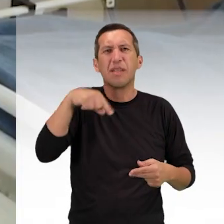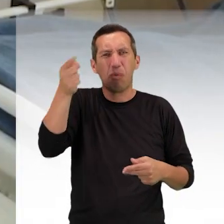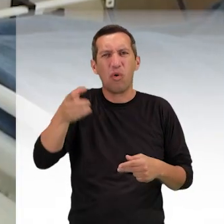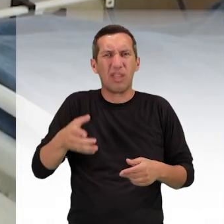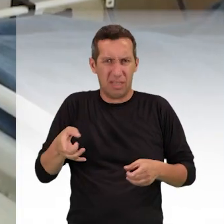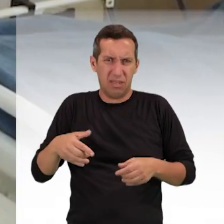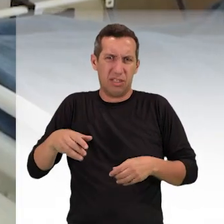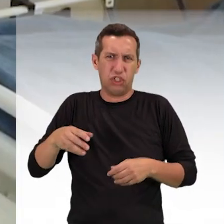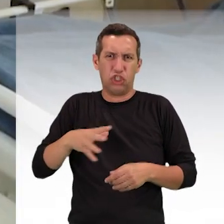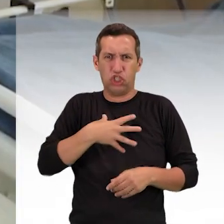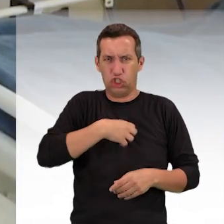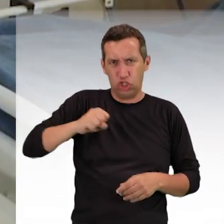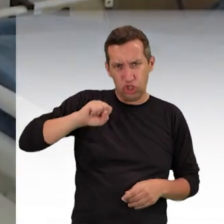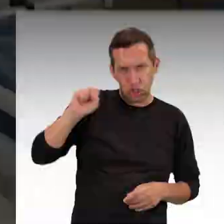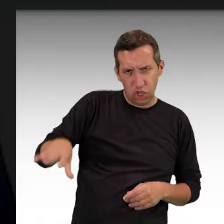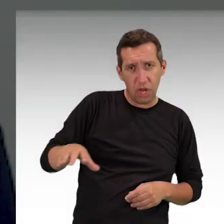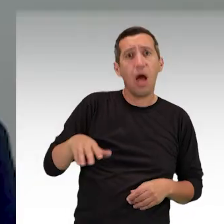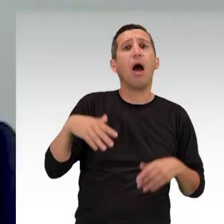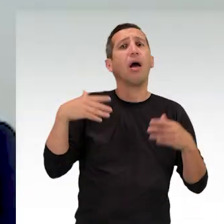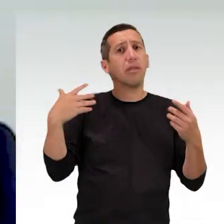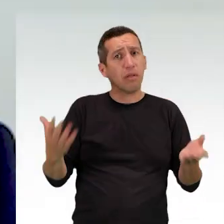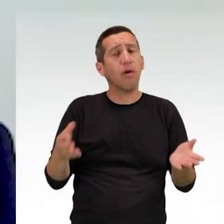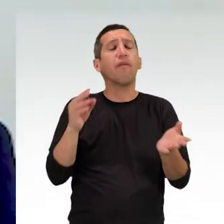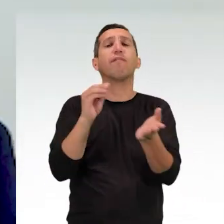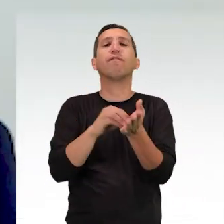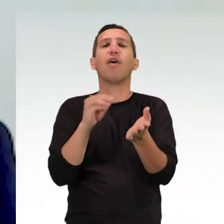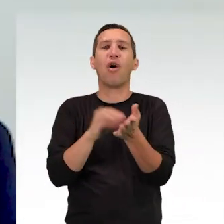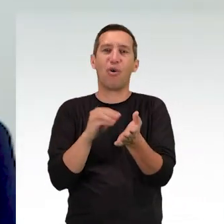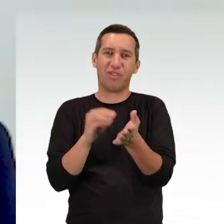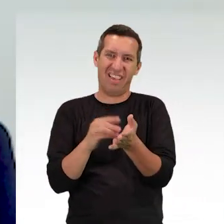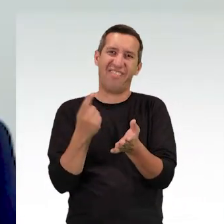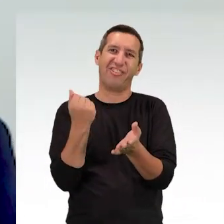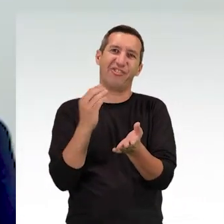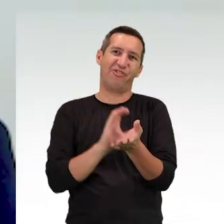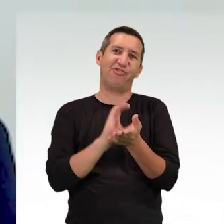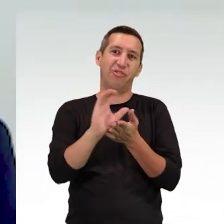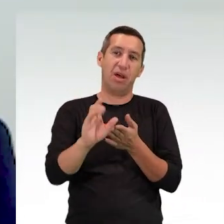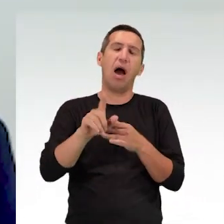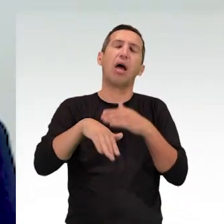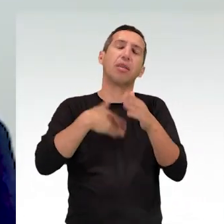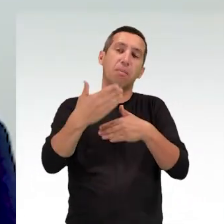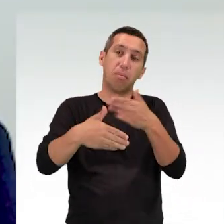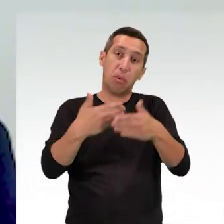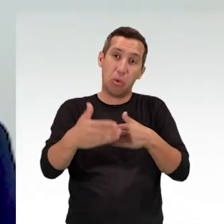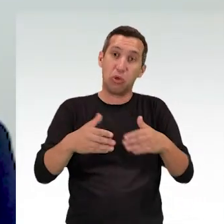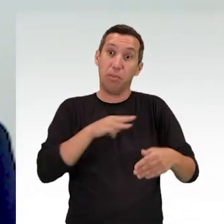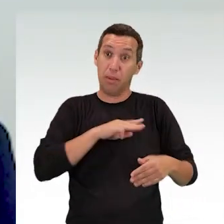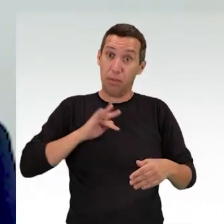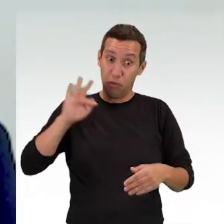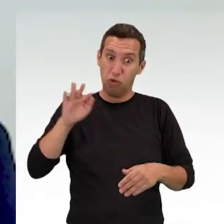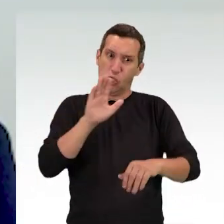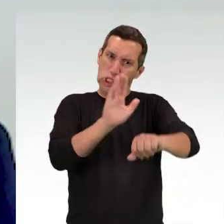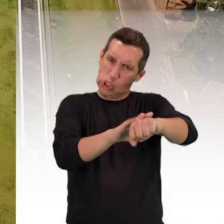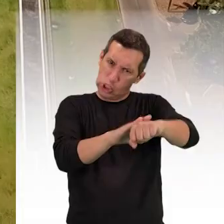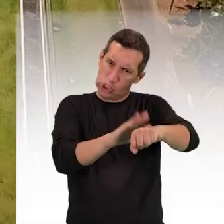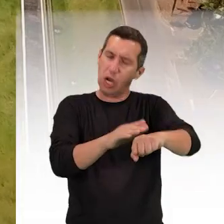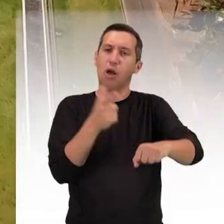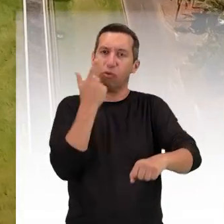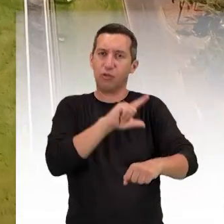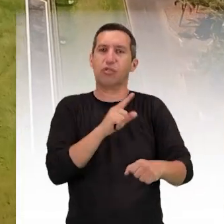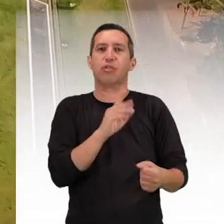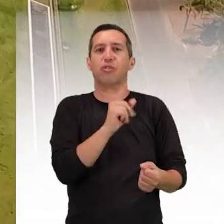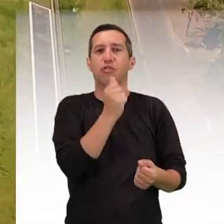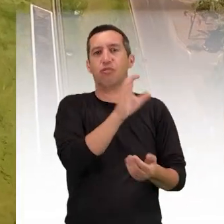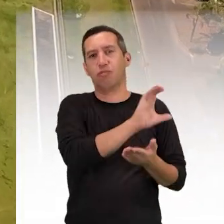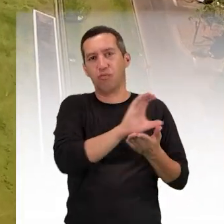nos hospitais, e, em parte, elas foram supridas com esses recursos que foram liberados a partir da atuação do Ministério Público. Para